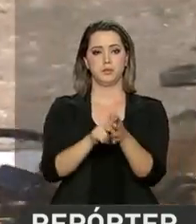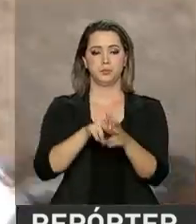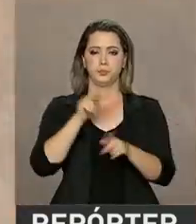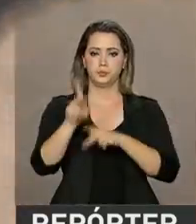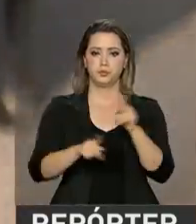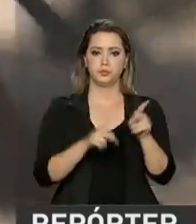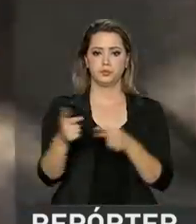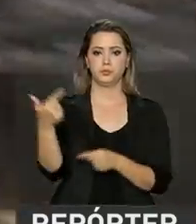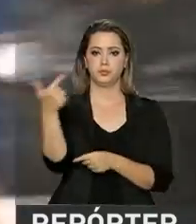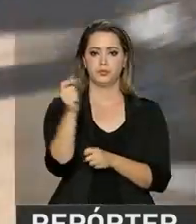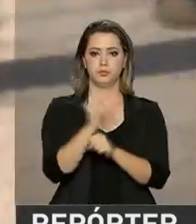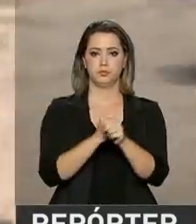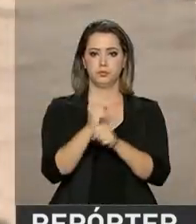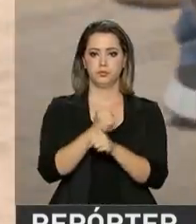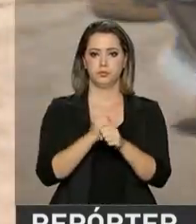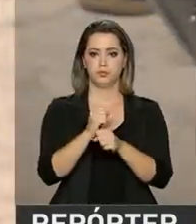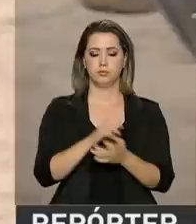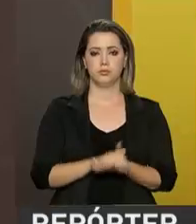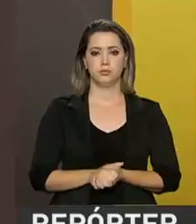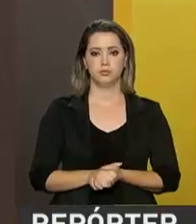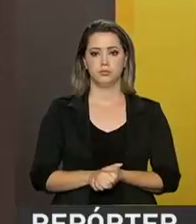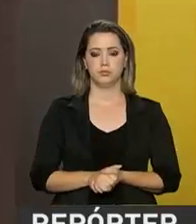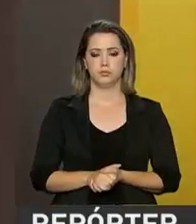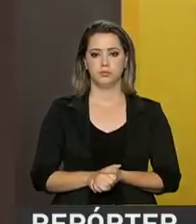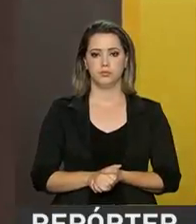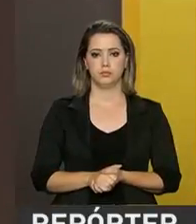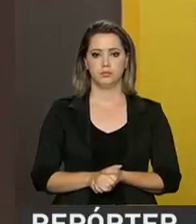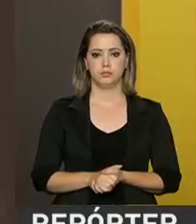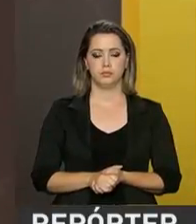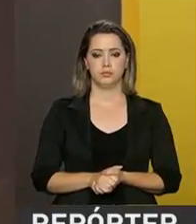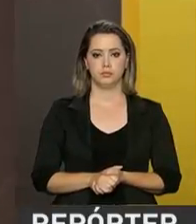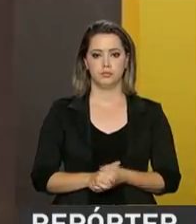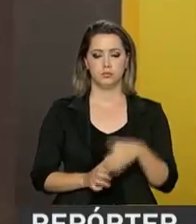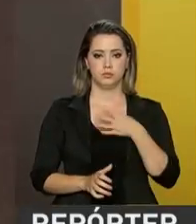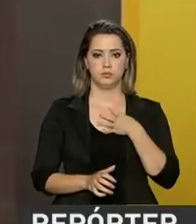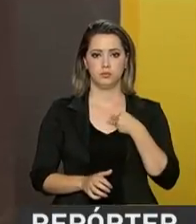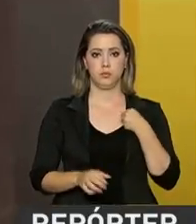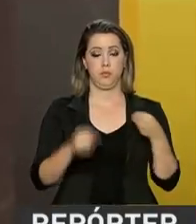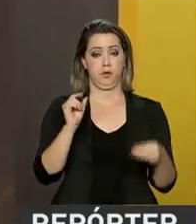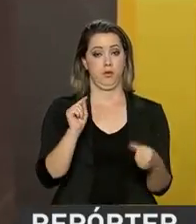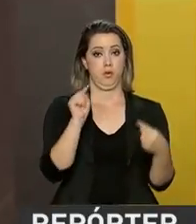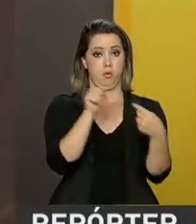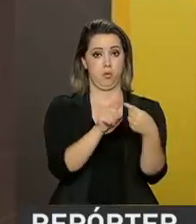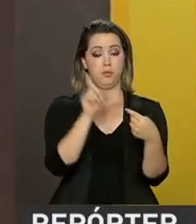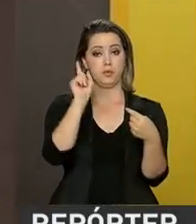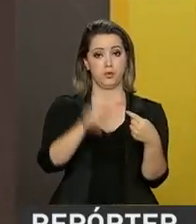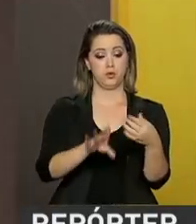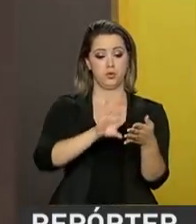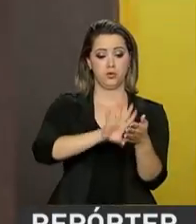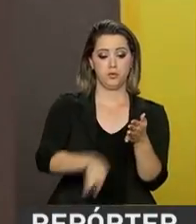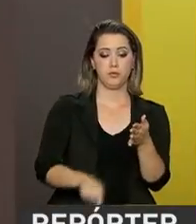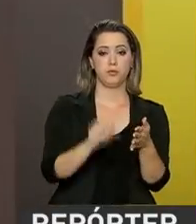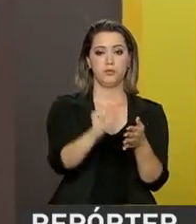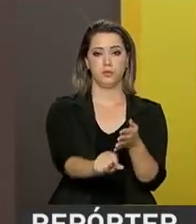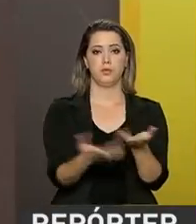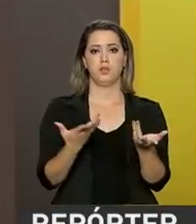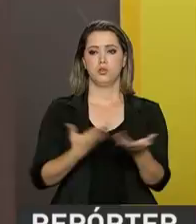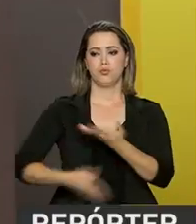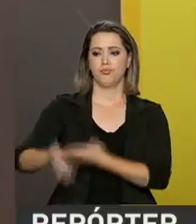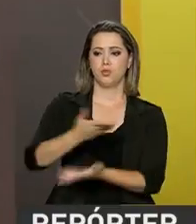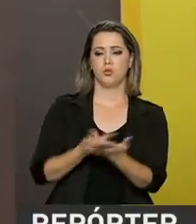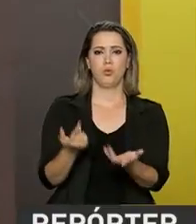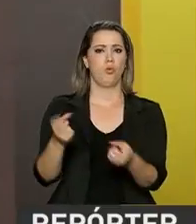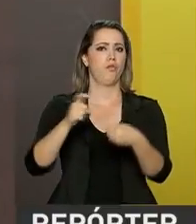últimos 2 anos o grande objetivo de dessa atividade é retirar de circulação de maneira que ela não